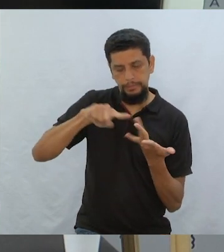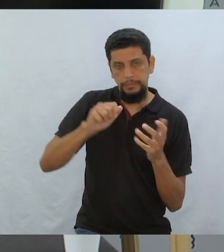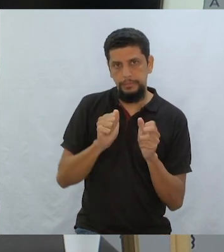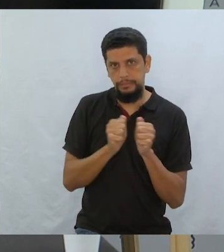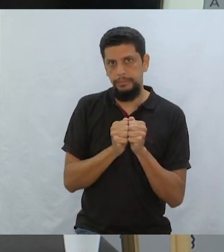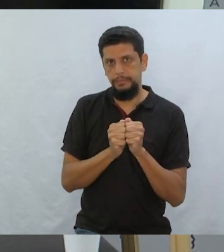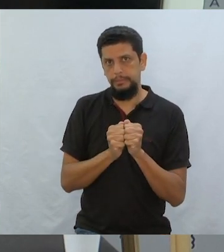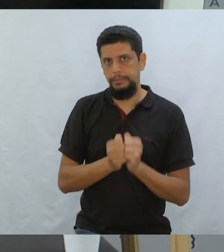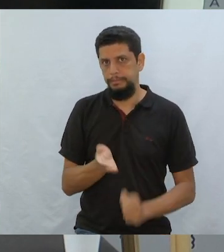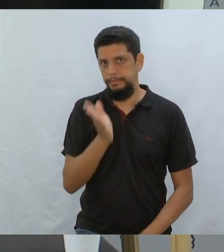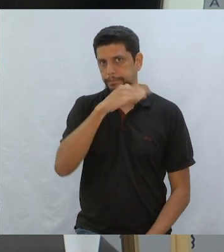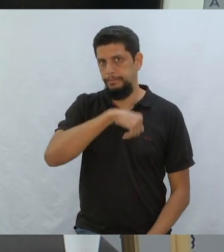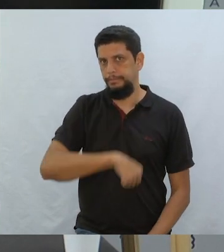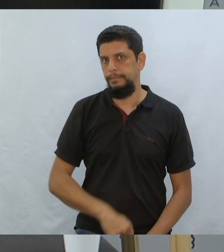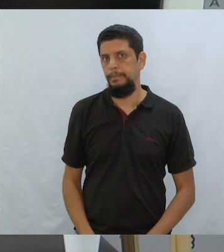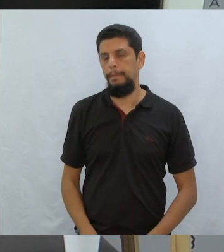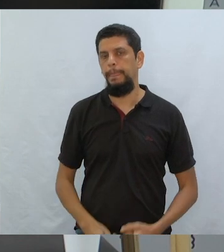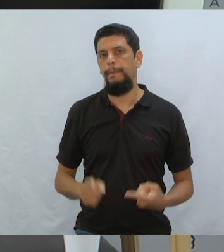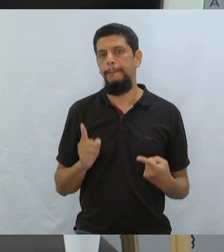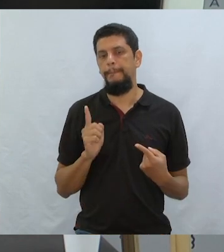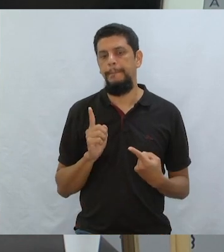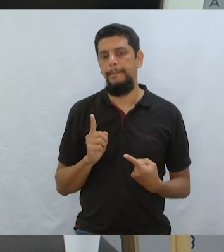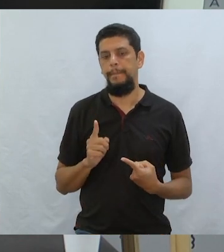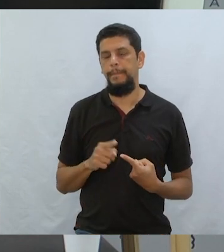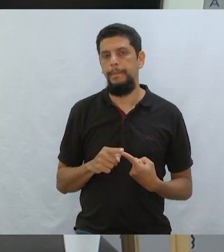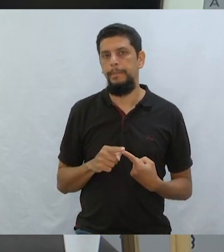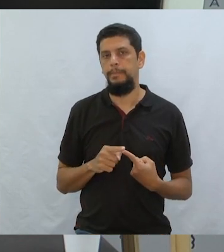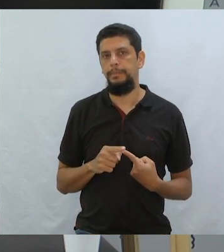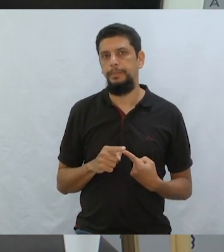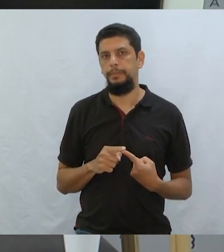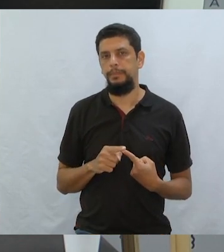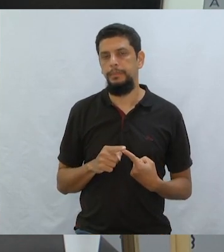juntos? Vamos lá.